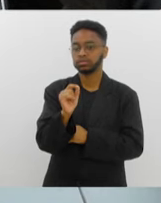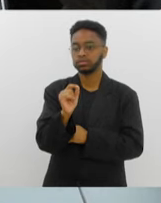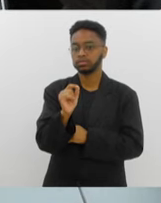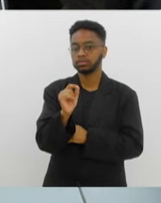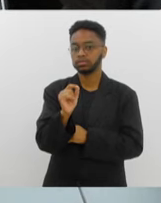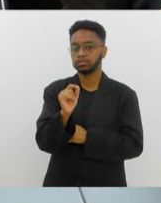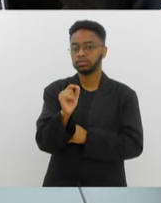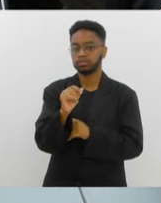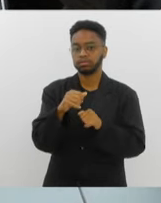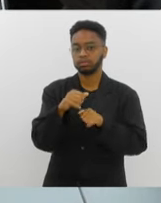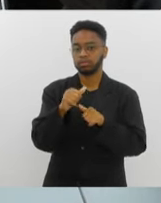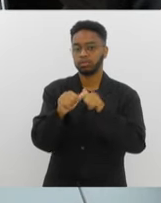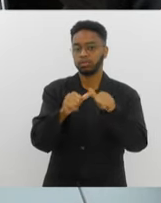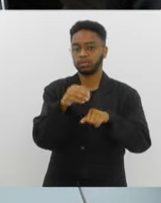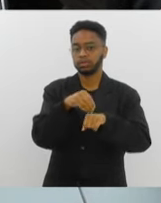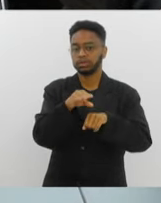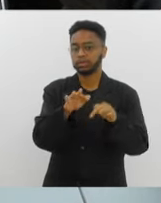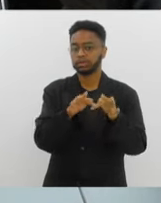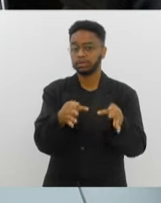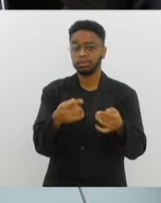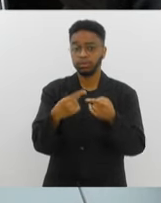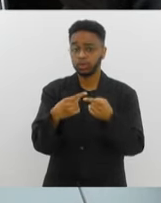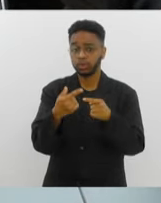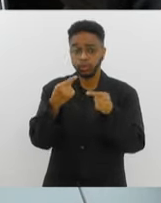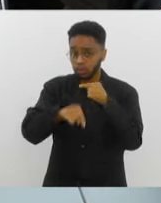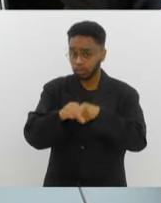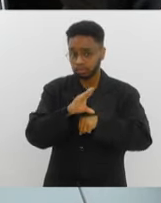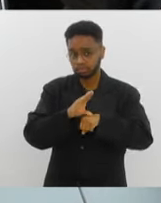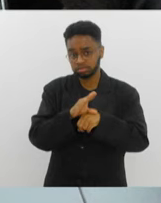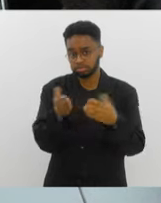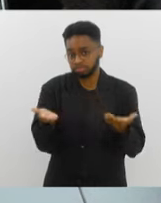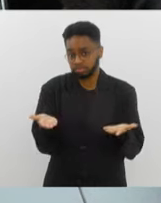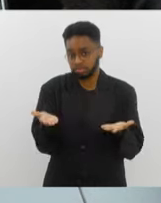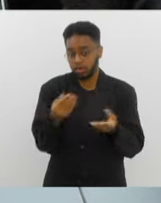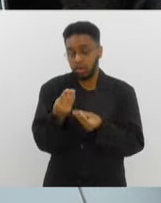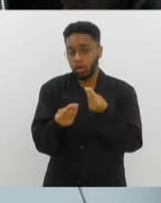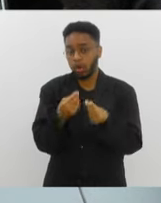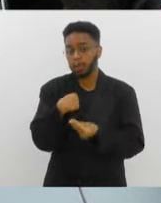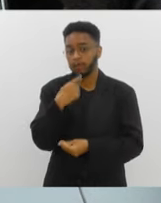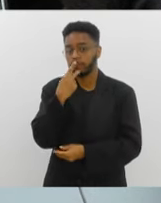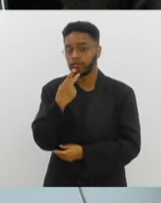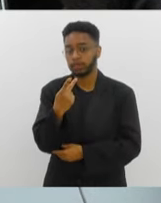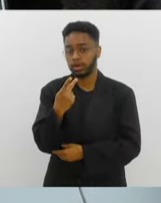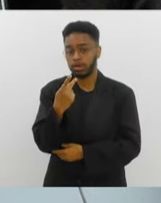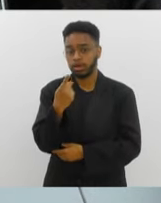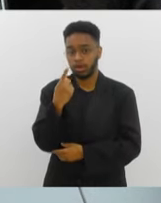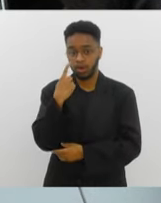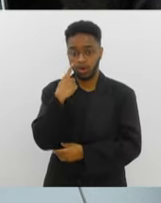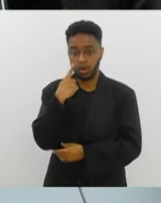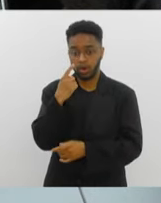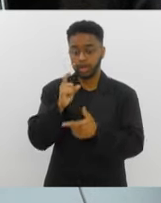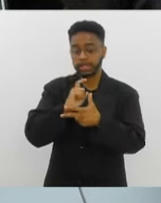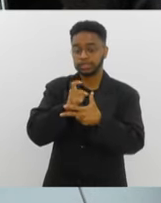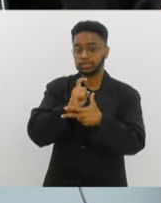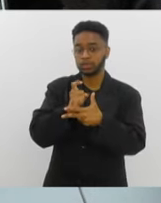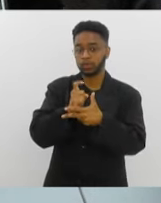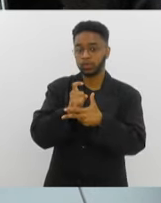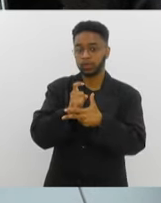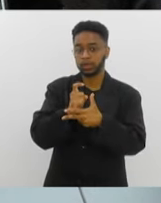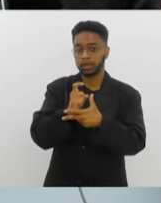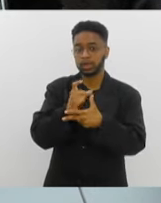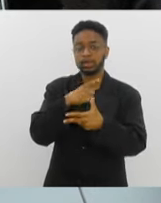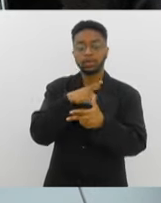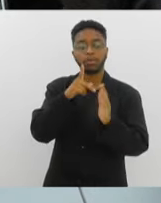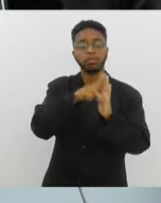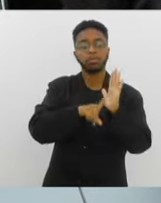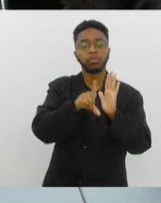pela TIS, porque é inconstitucional. Pô. Como é que eu vou dizer para o Poder Executivo, mande um projeto de